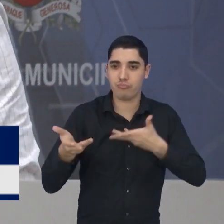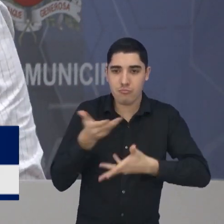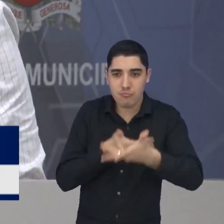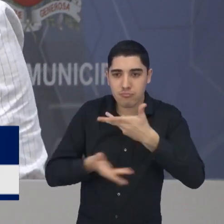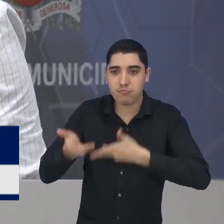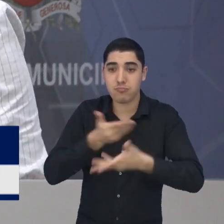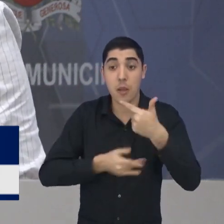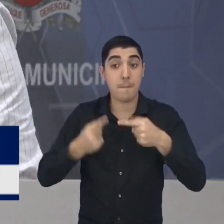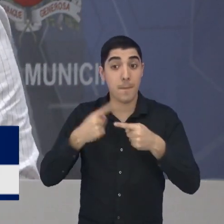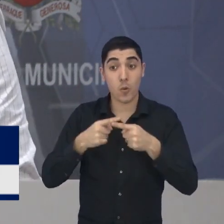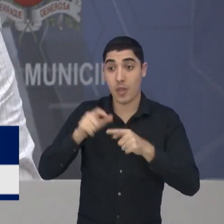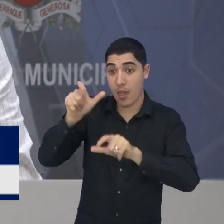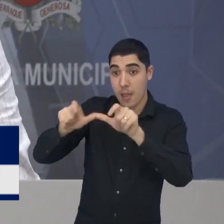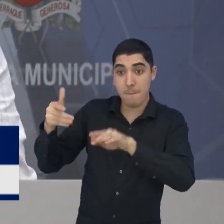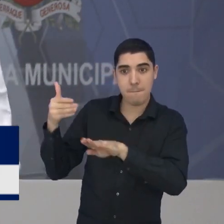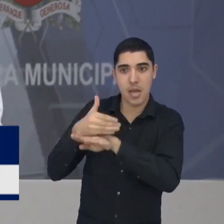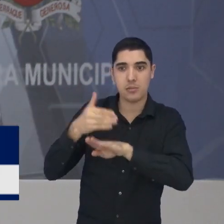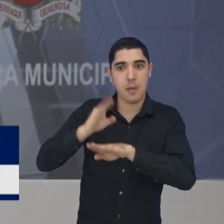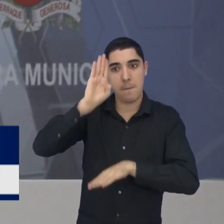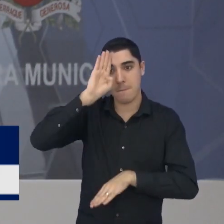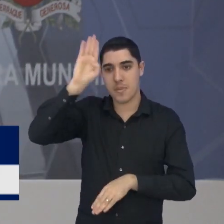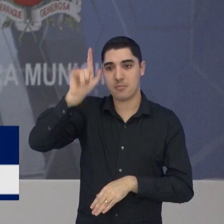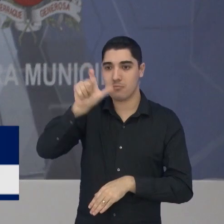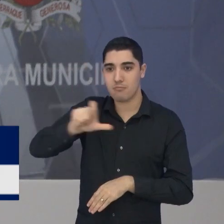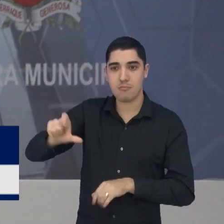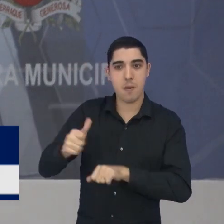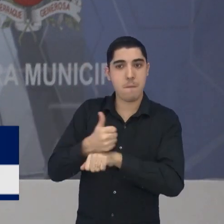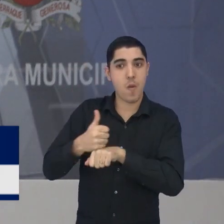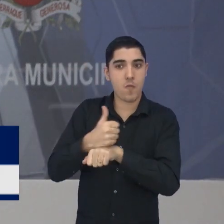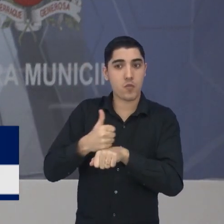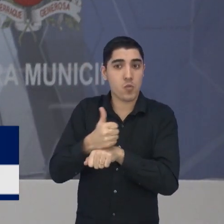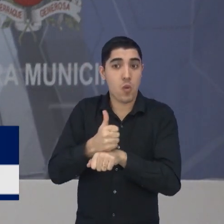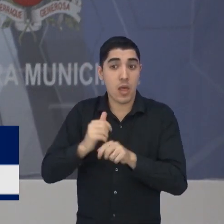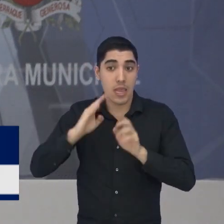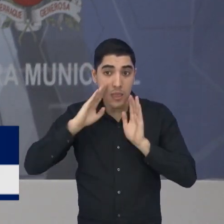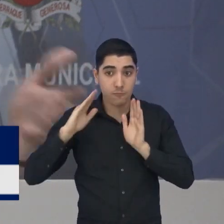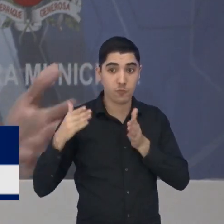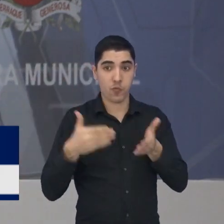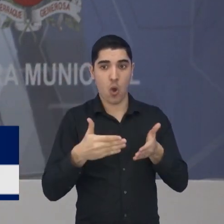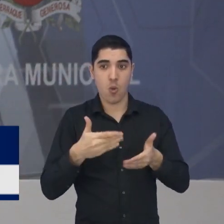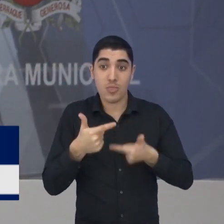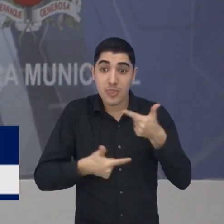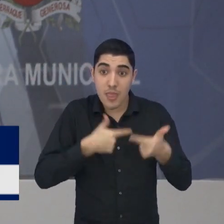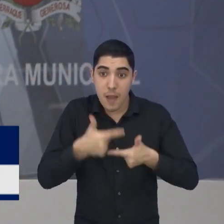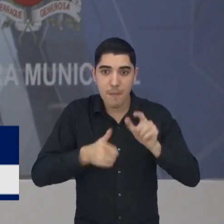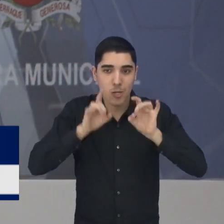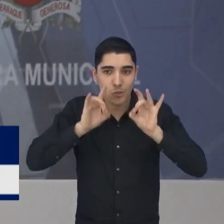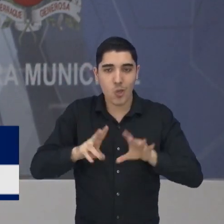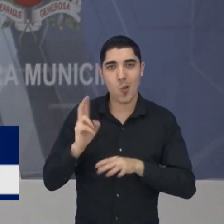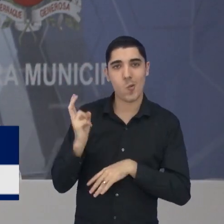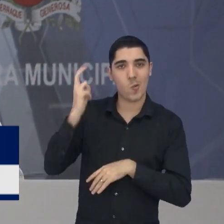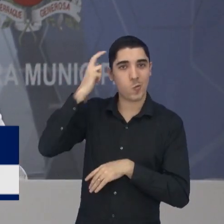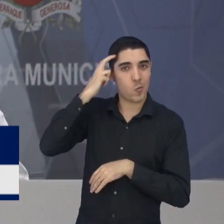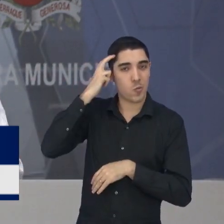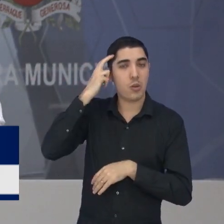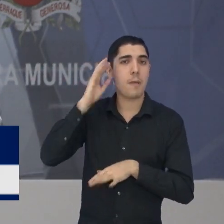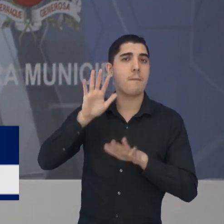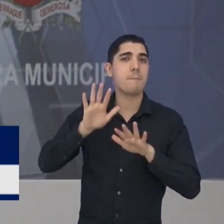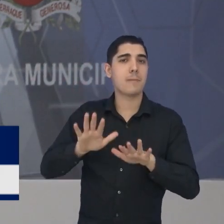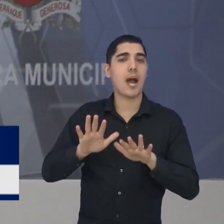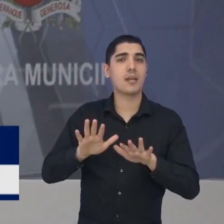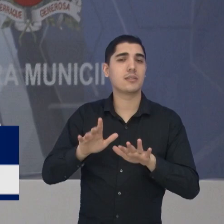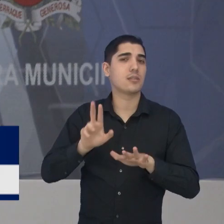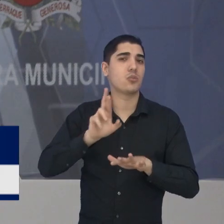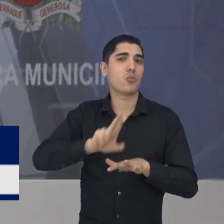popular justamente dos especialistas, daqueles que vivem na ponta ao tema discutido, ao invés de concentrar ainda